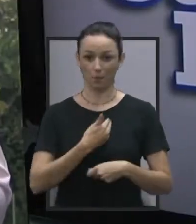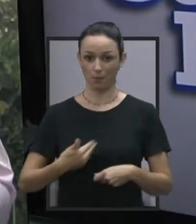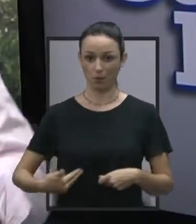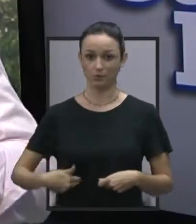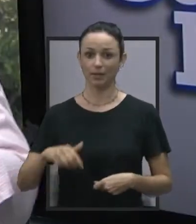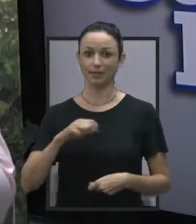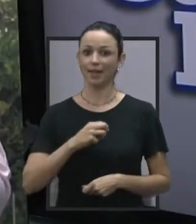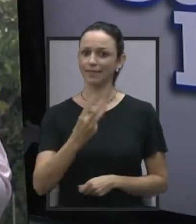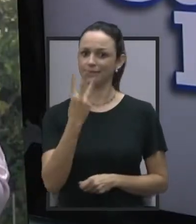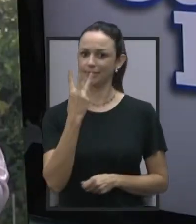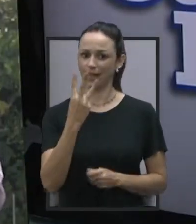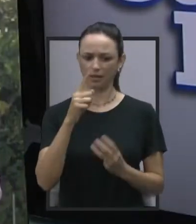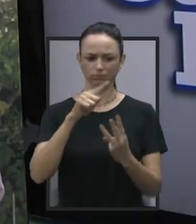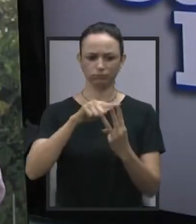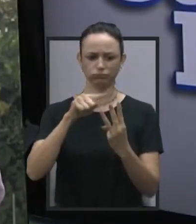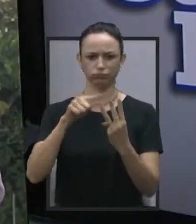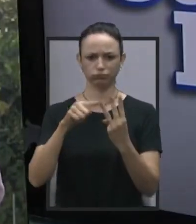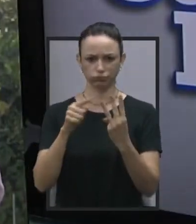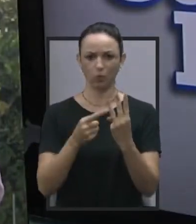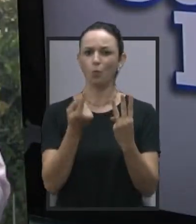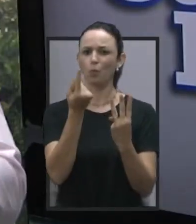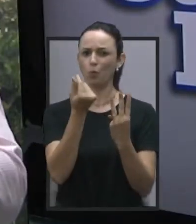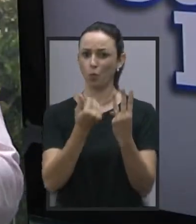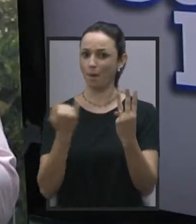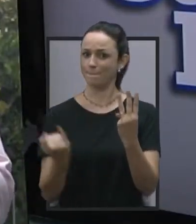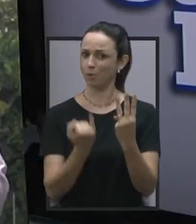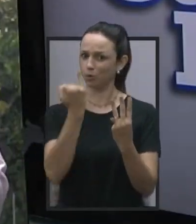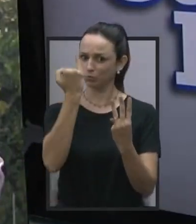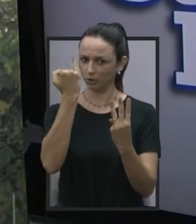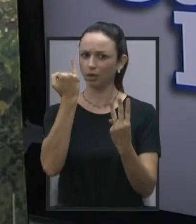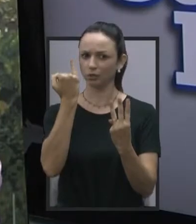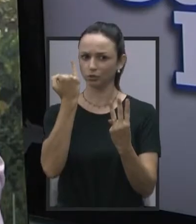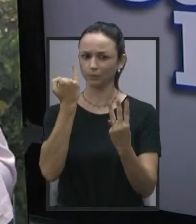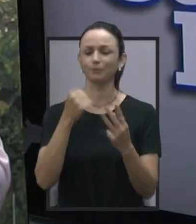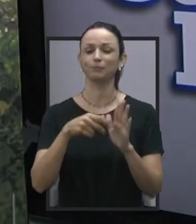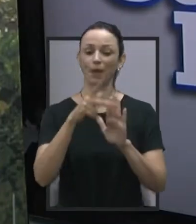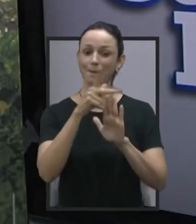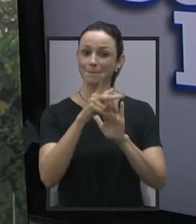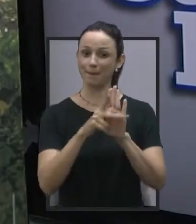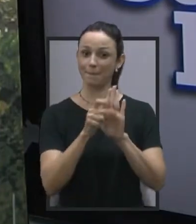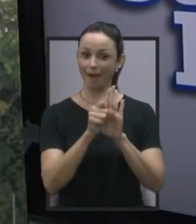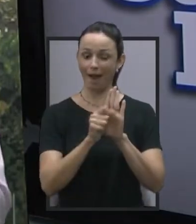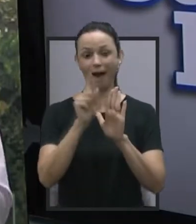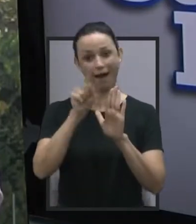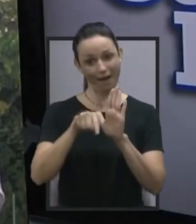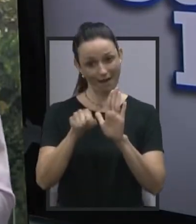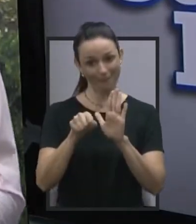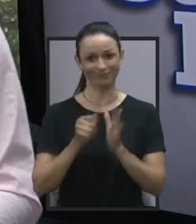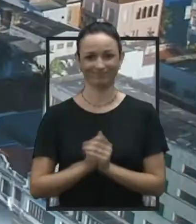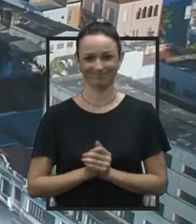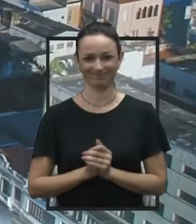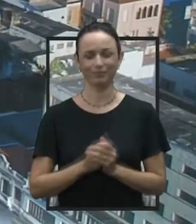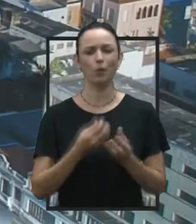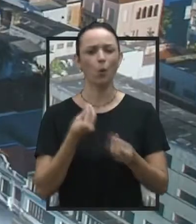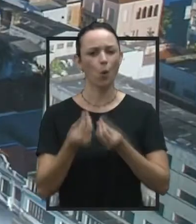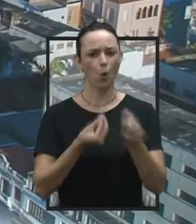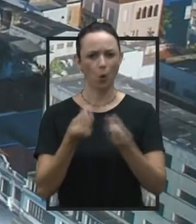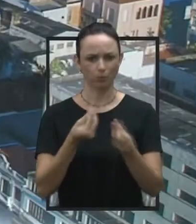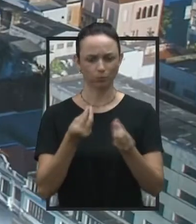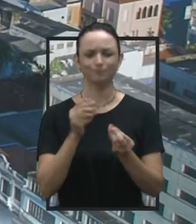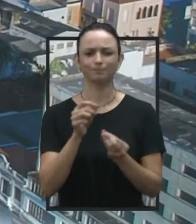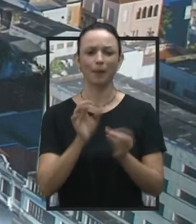pública conta com 3 instrumentos orçamentários importantíssimos e o PPA é um deles. Funciona como